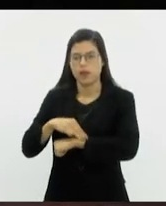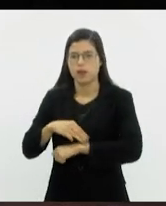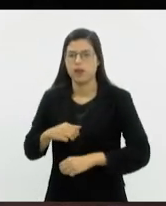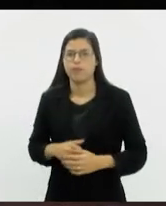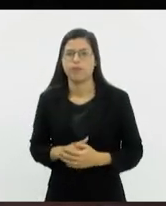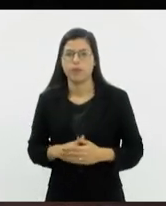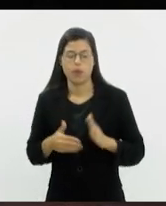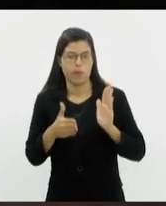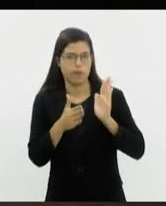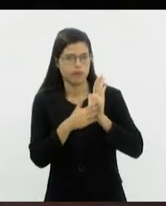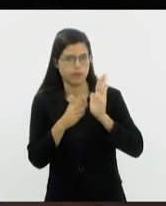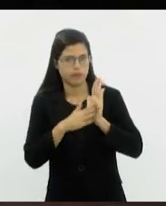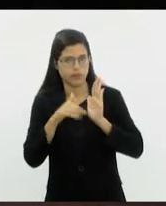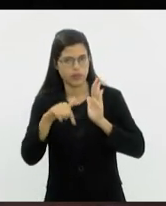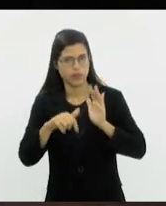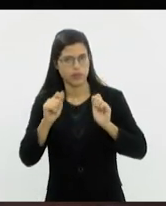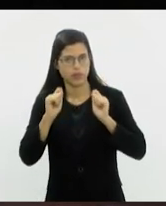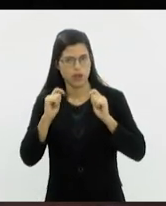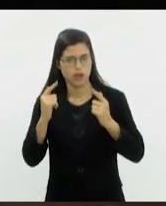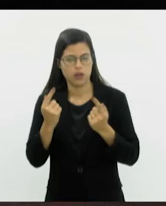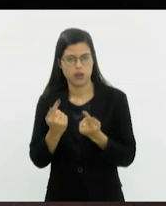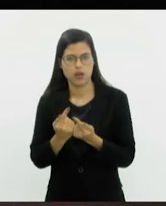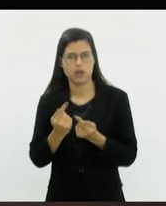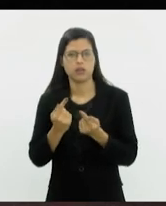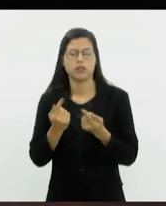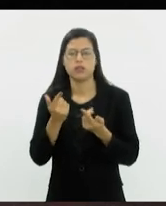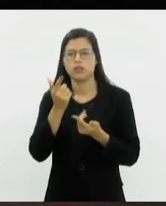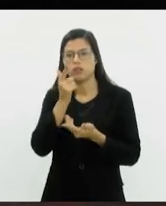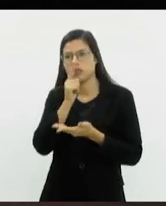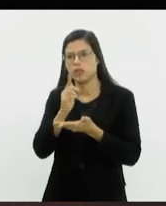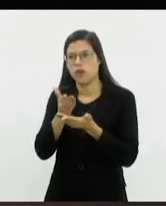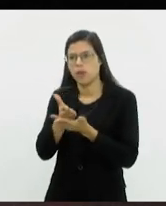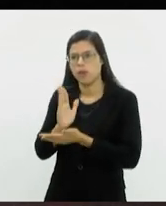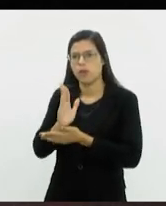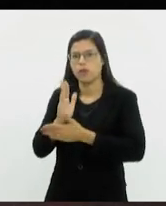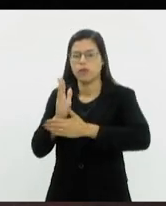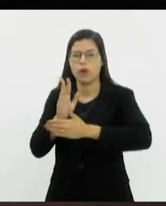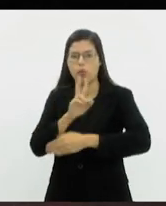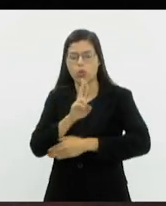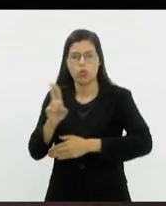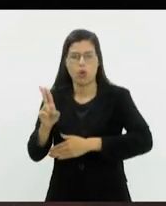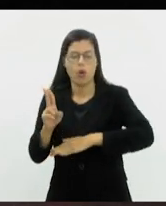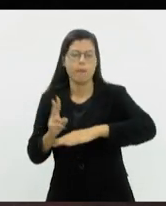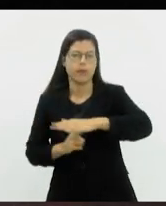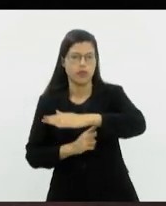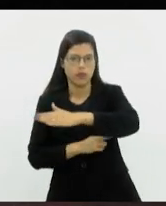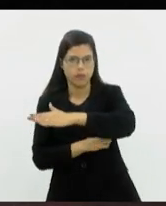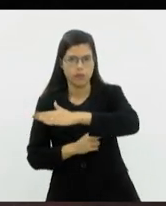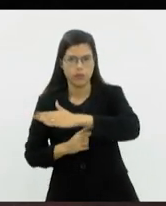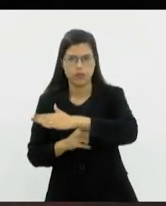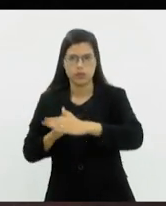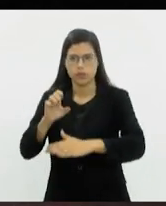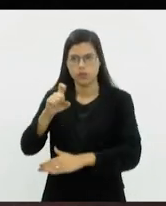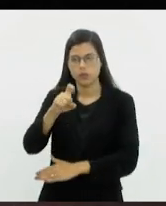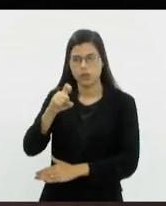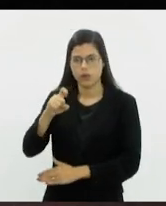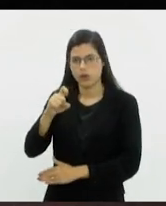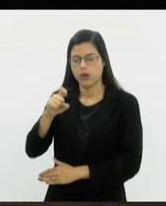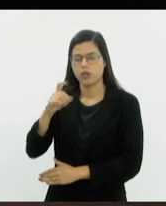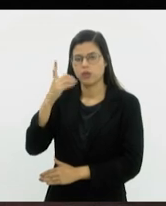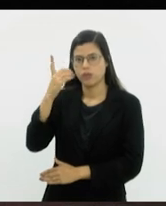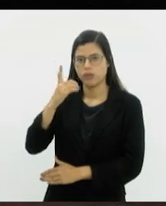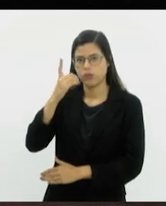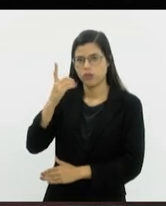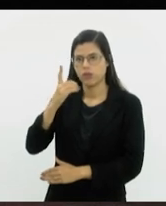casa para que pudéssemos aprovarmos o nome aqui da ponte com o nome do ex-deputado Cláudio Moacir de